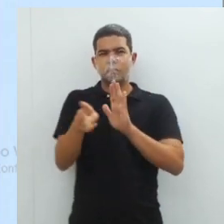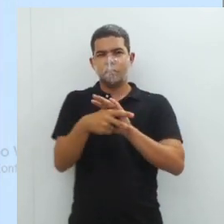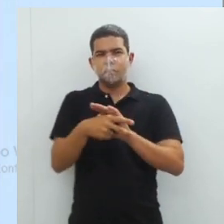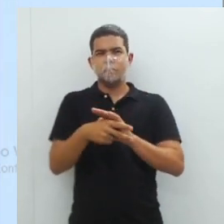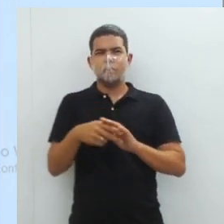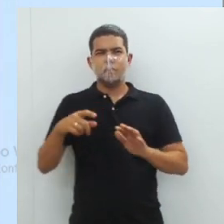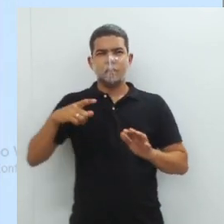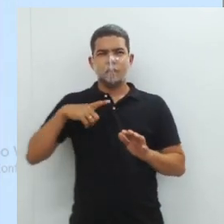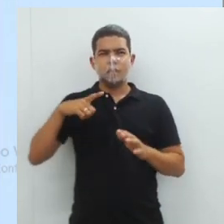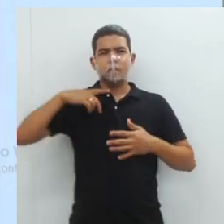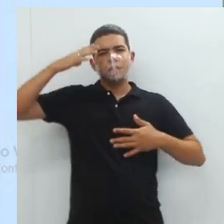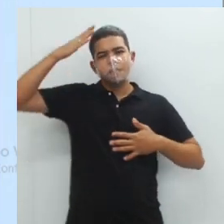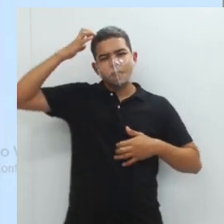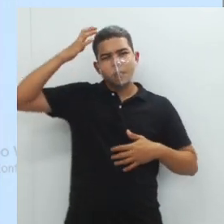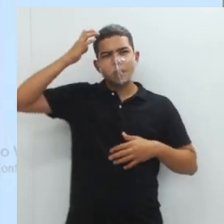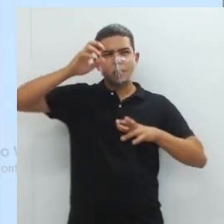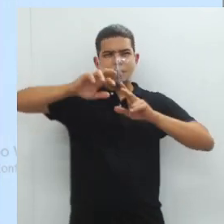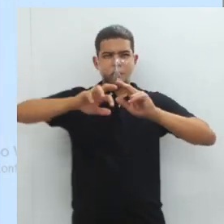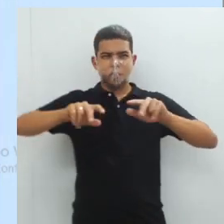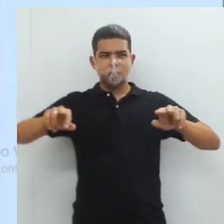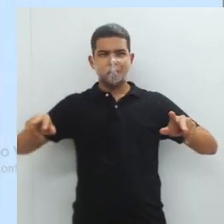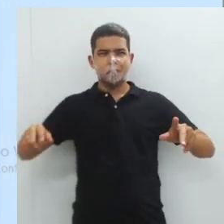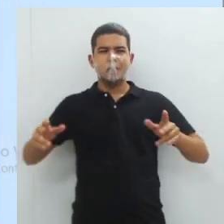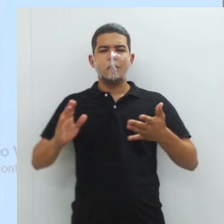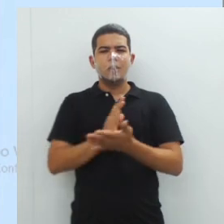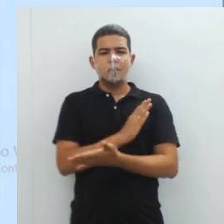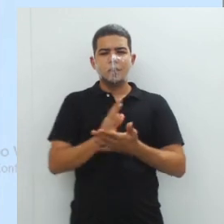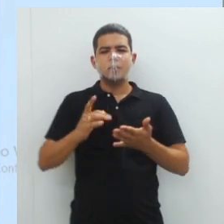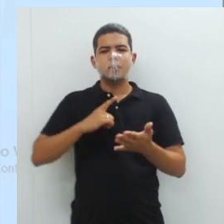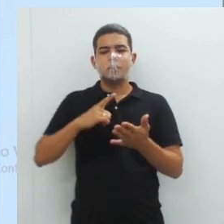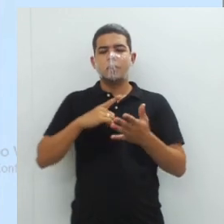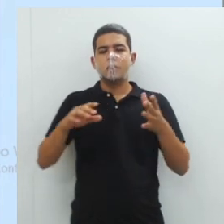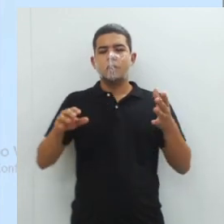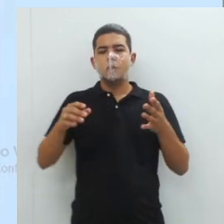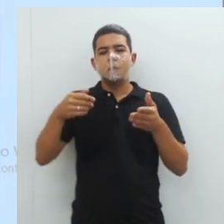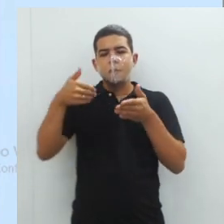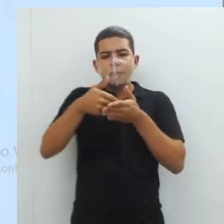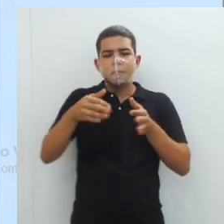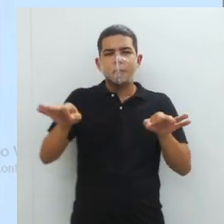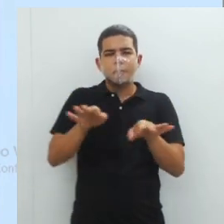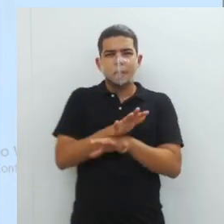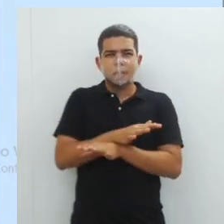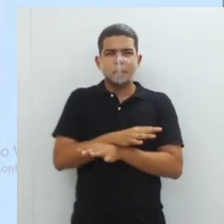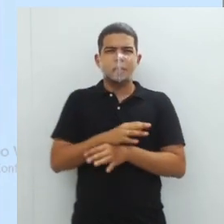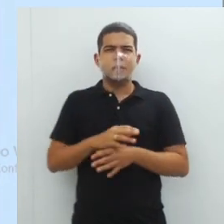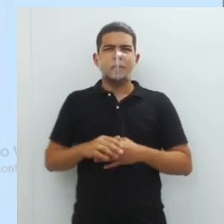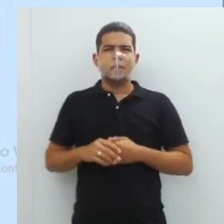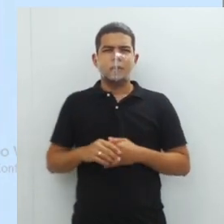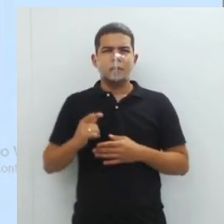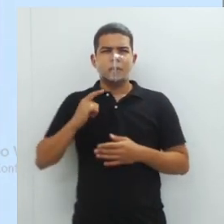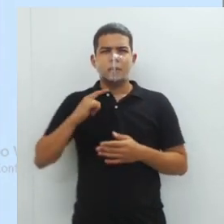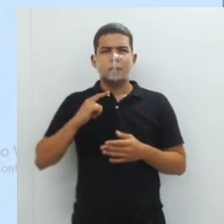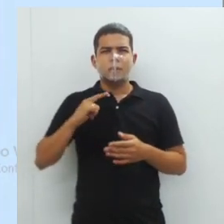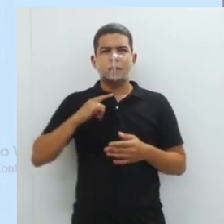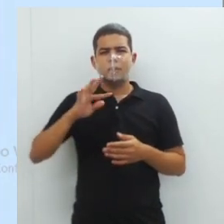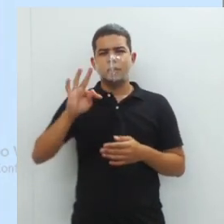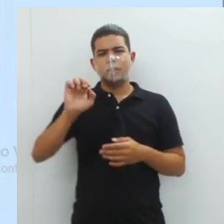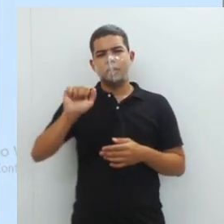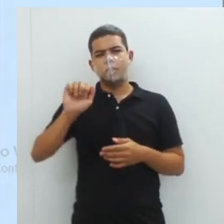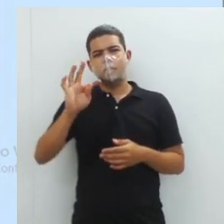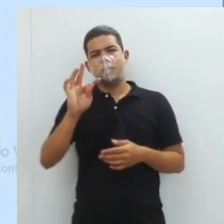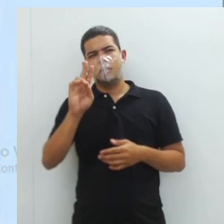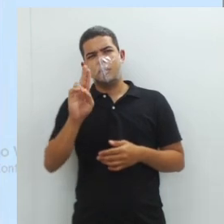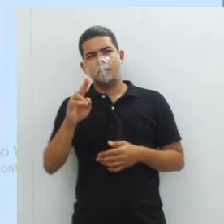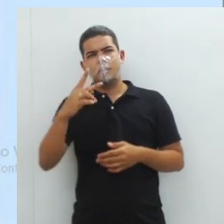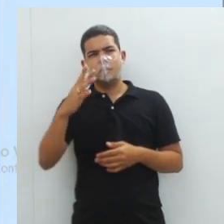foto logo mais, e temos algumas ameaçadas de extinção, como as onças, pintada, onça parda, gato-mato e o tatu-bola, que a gente já vai ver a imagem nos próximos